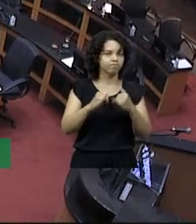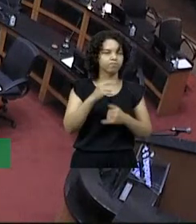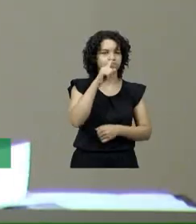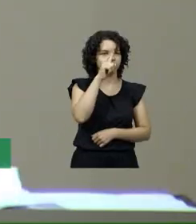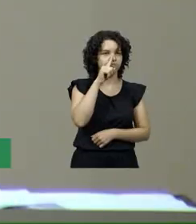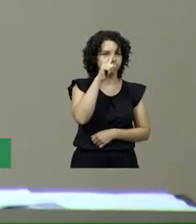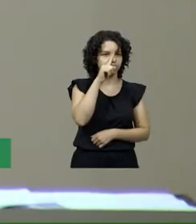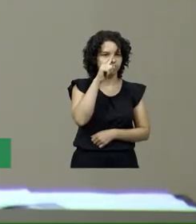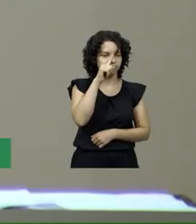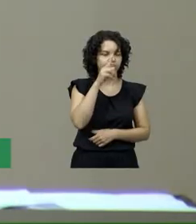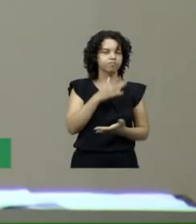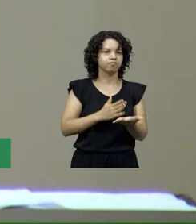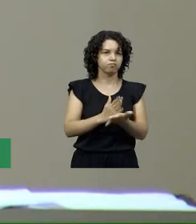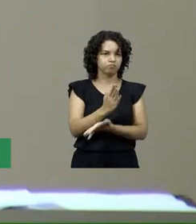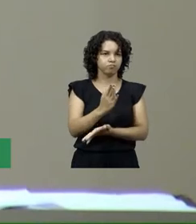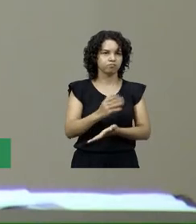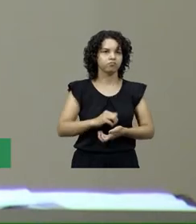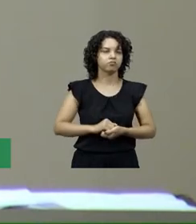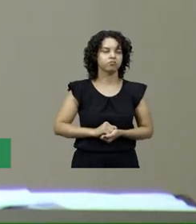está aprovado.